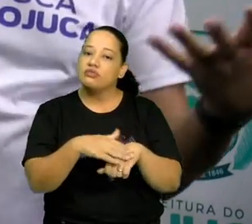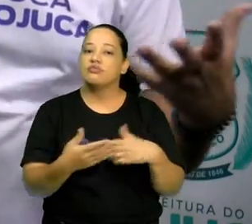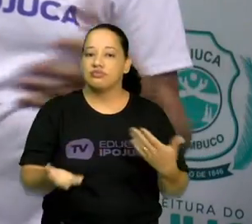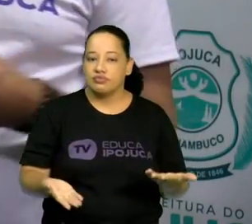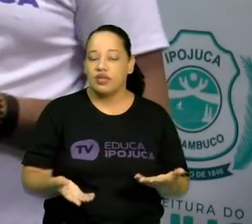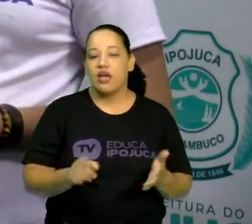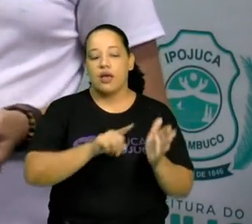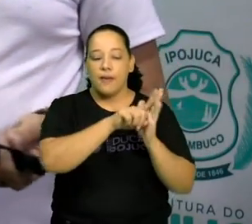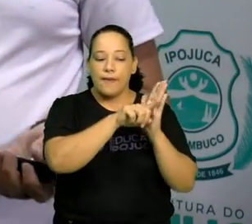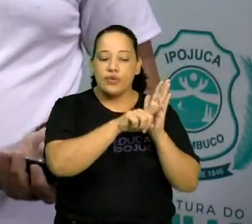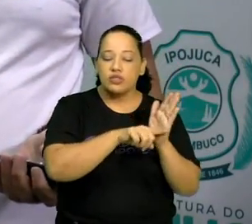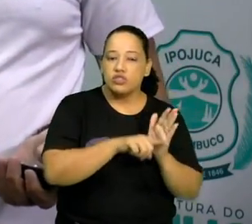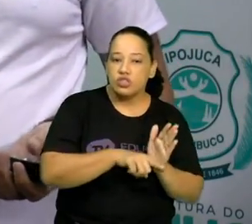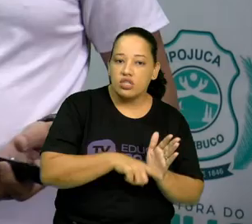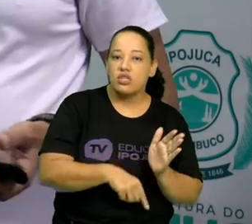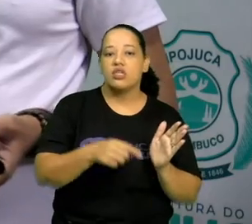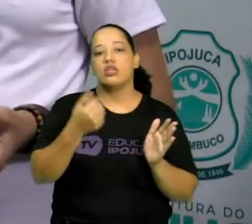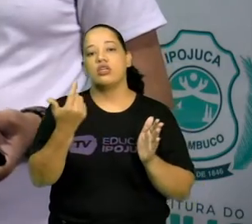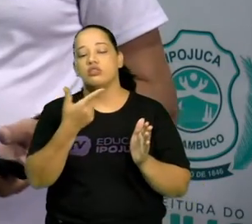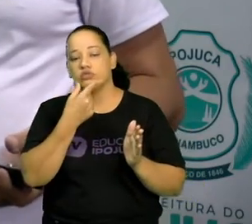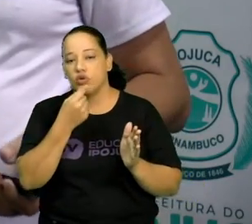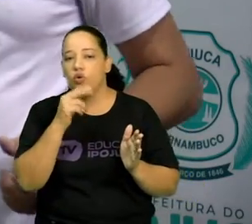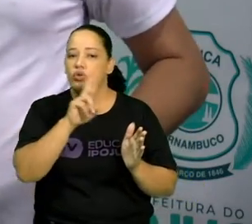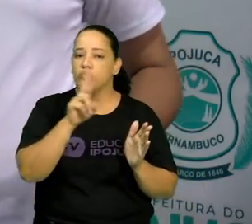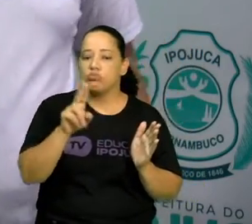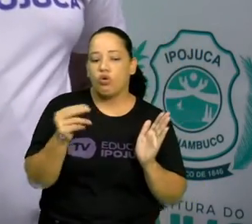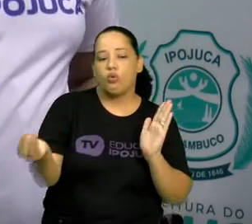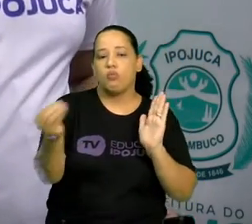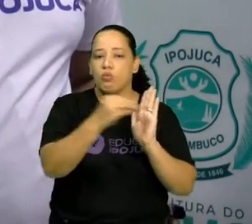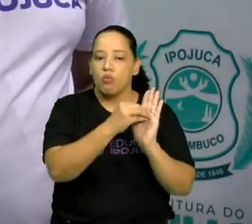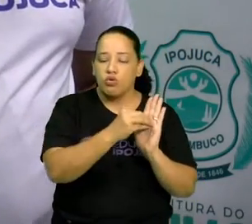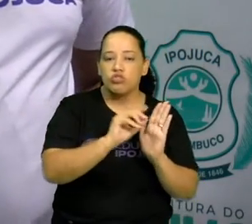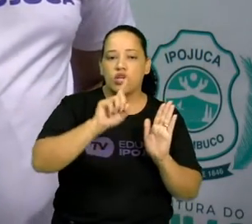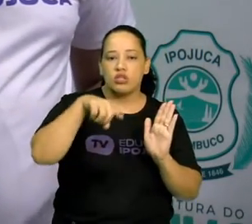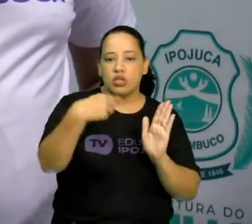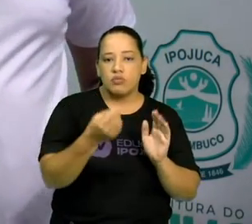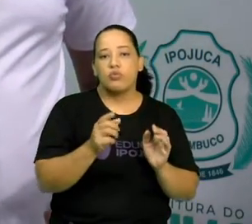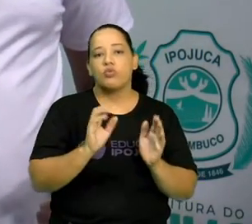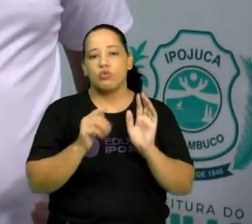faz a pesquisa e faz a Stanislavski, que era assim, assim, assado, não sei o quê, não sei o quê. Aí mostra para o professor e